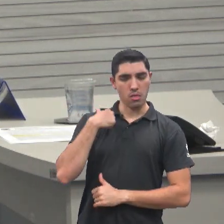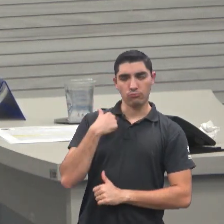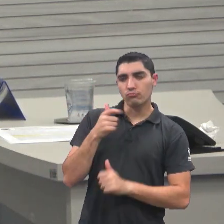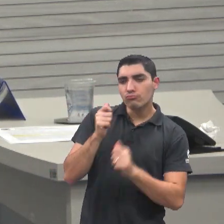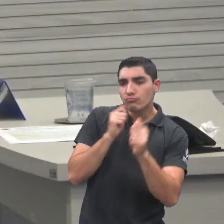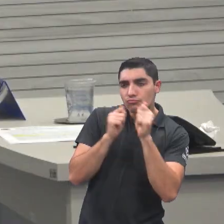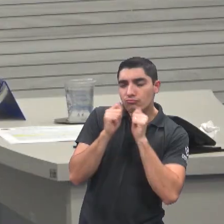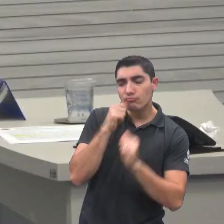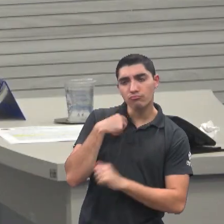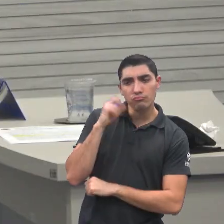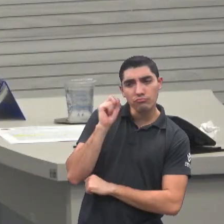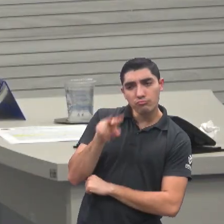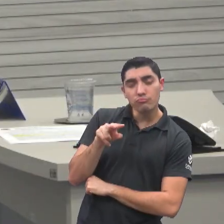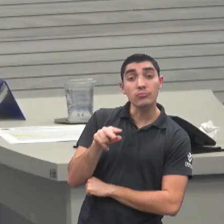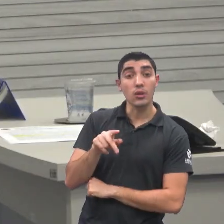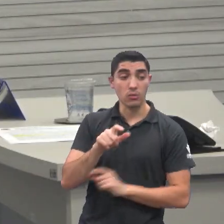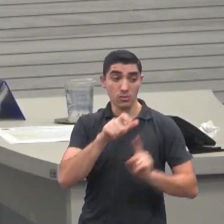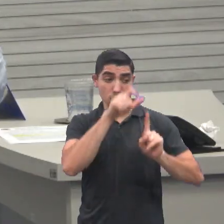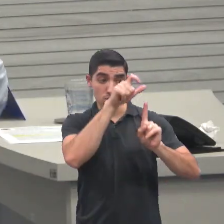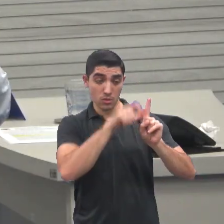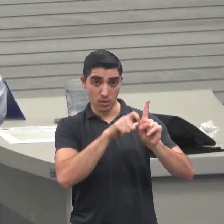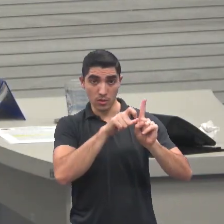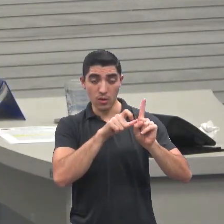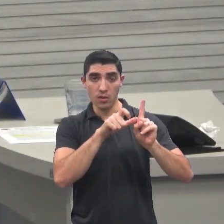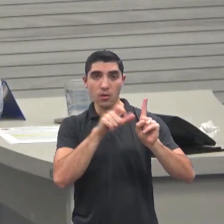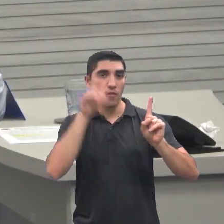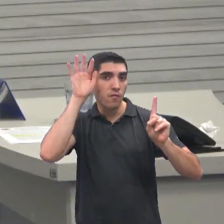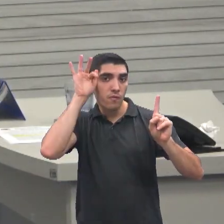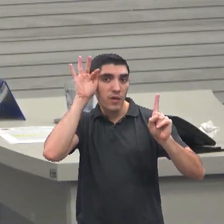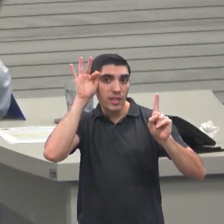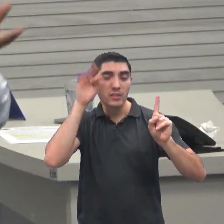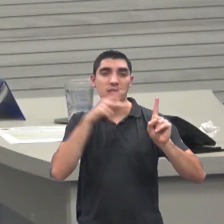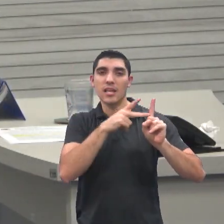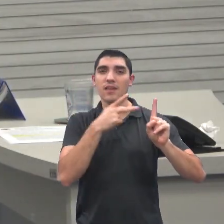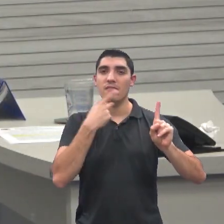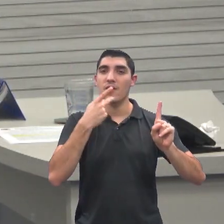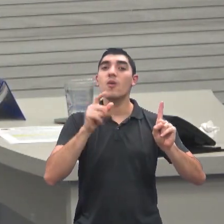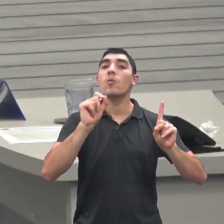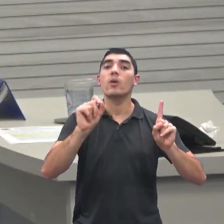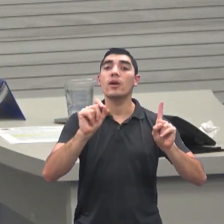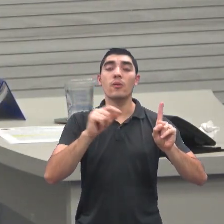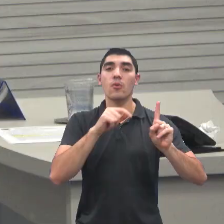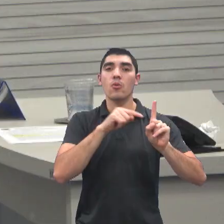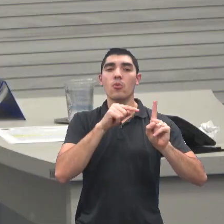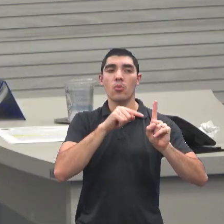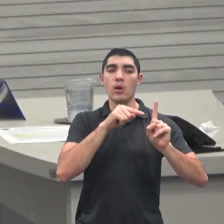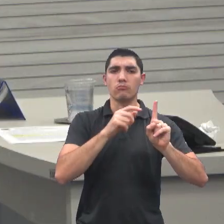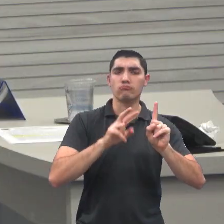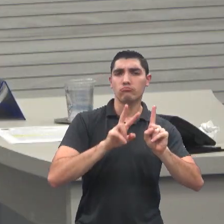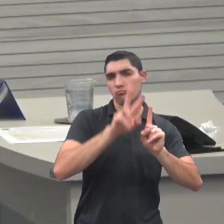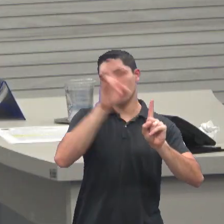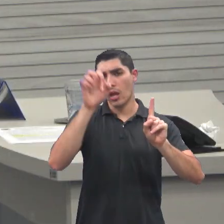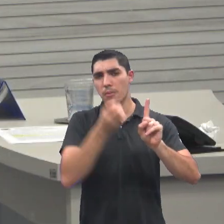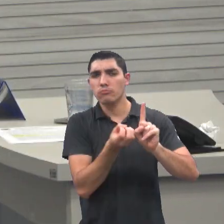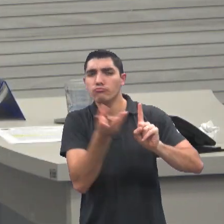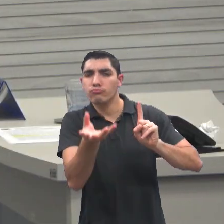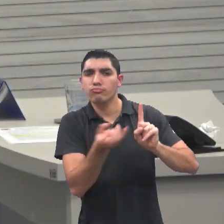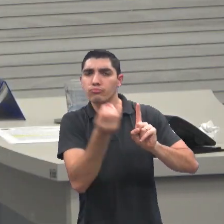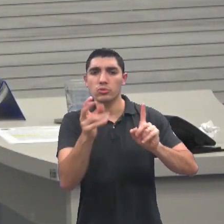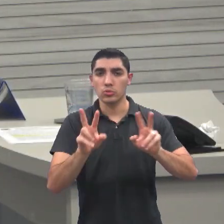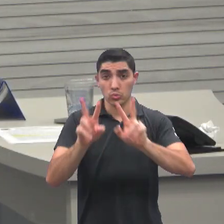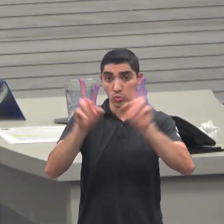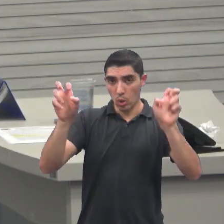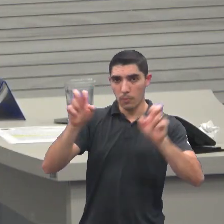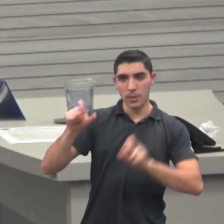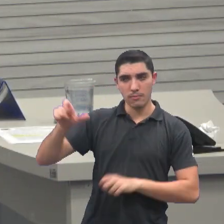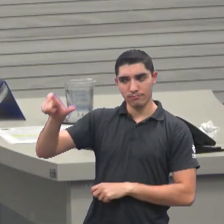Felício, o vice-governador, falar o nosso presidente, ex-presidente Bolsonaro. Por quê?